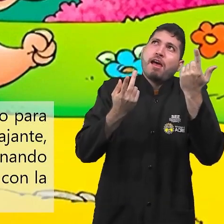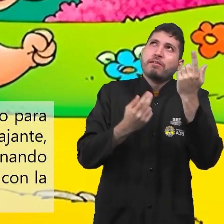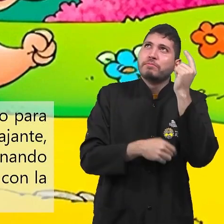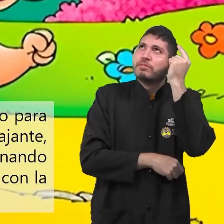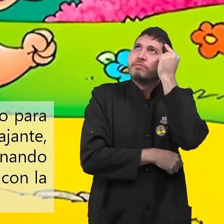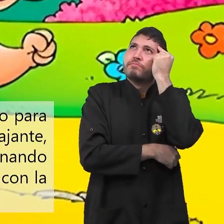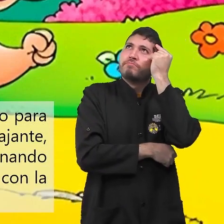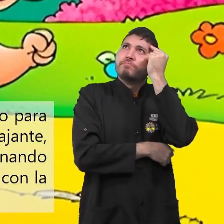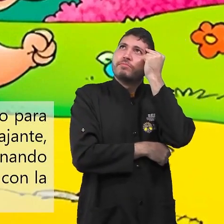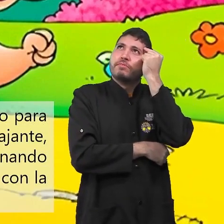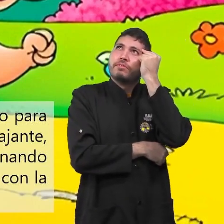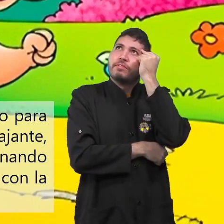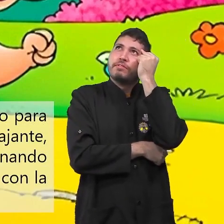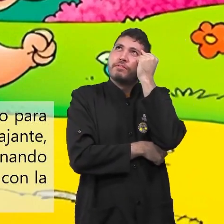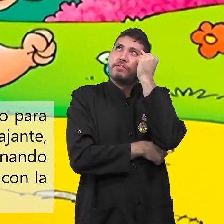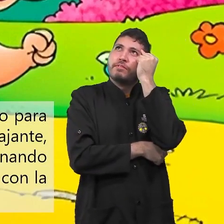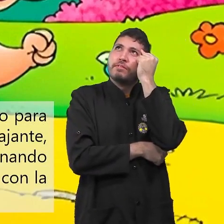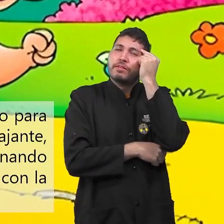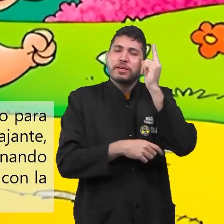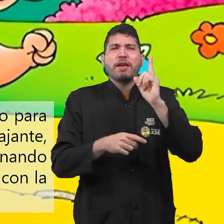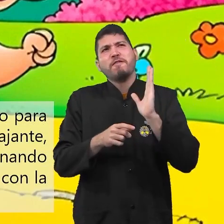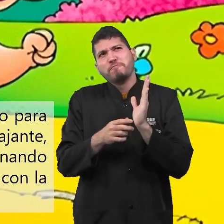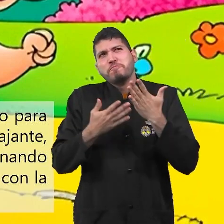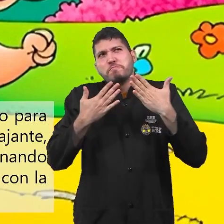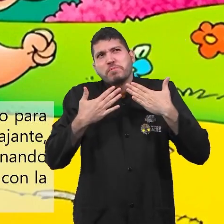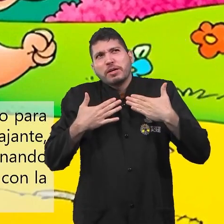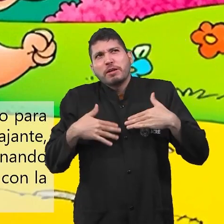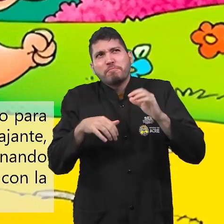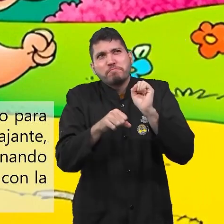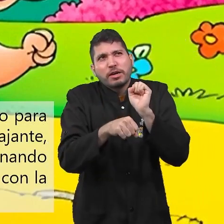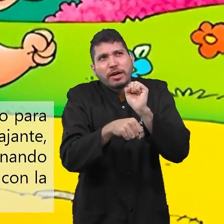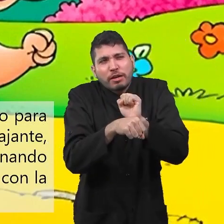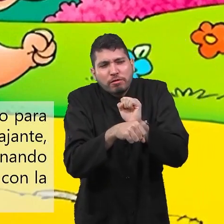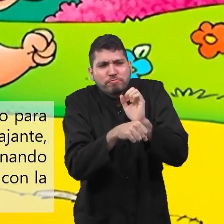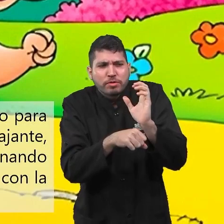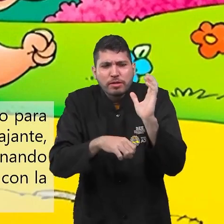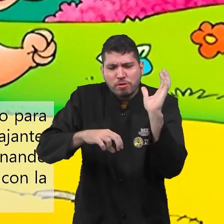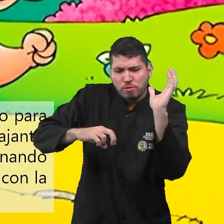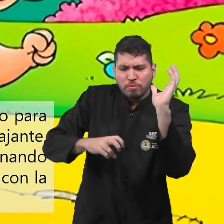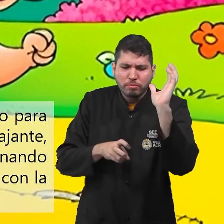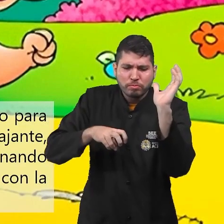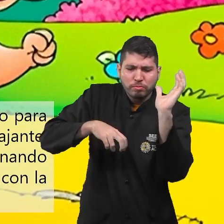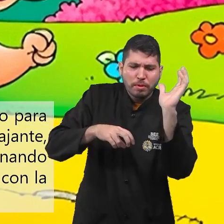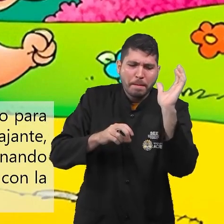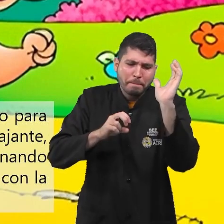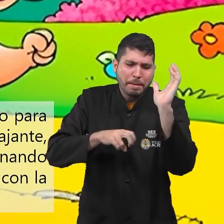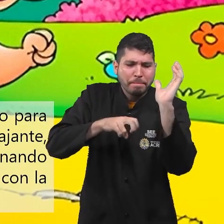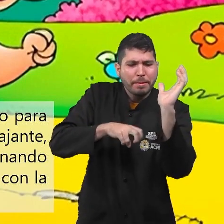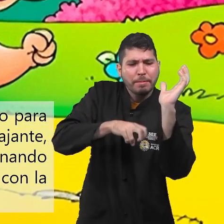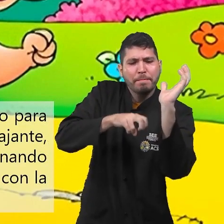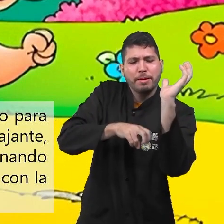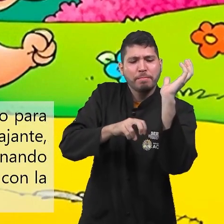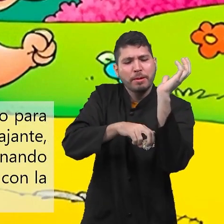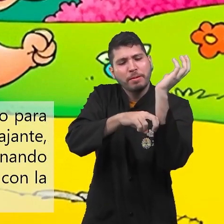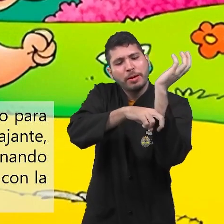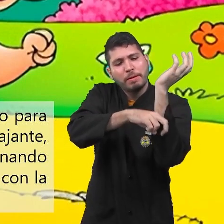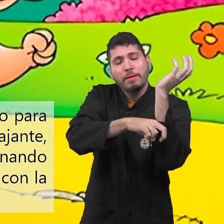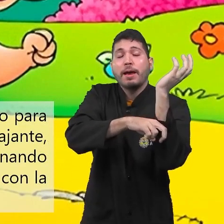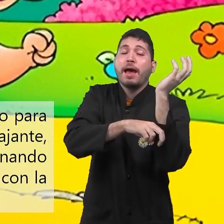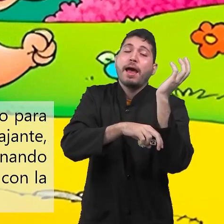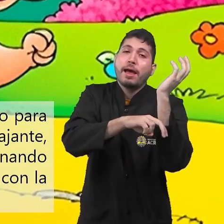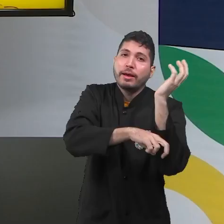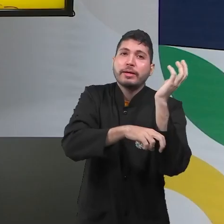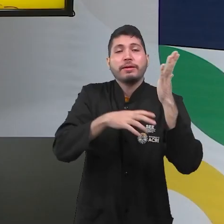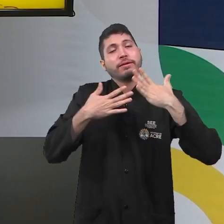e decidiu parar primeiro de caminho para descansar debaixo de um árbol. A fresca, a dava sombra do árbol muito relajante. Ou